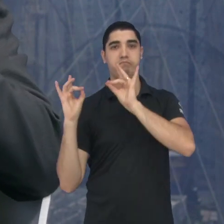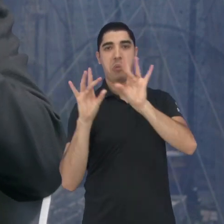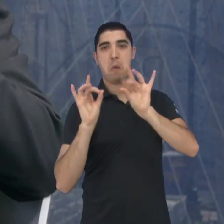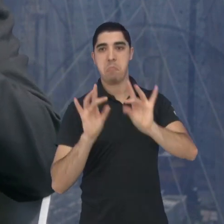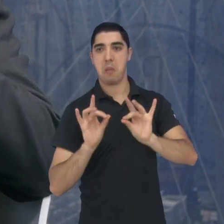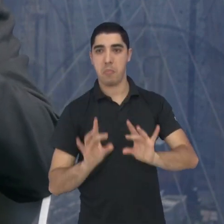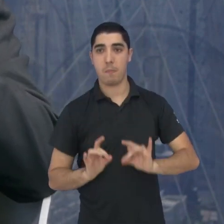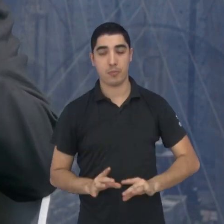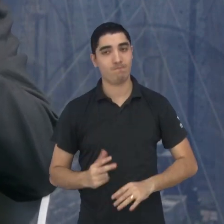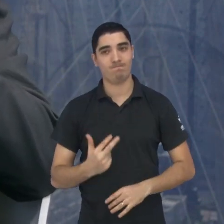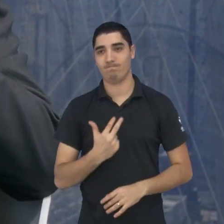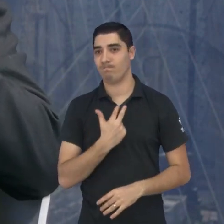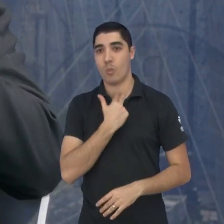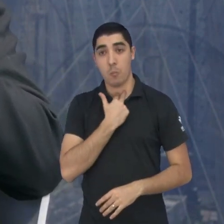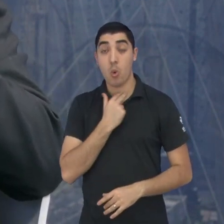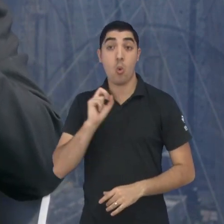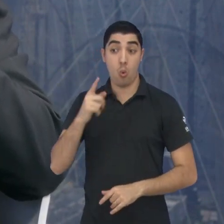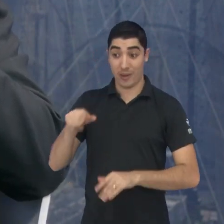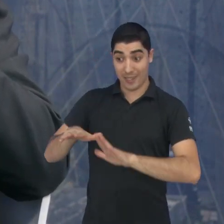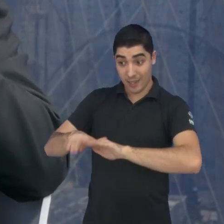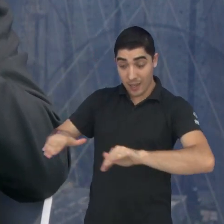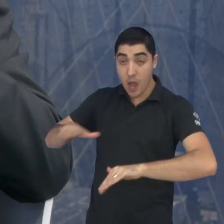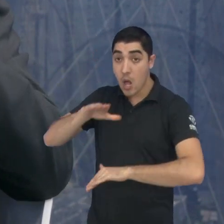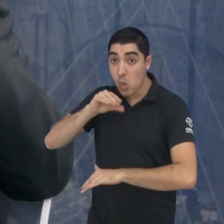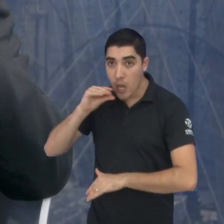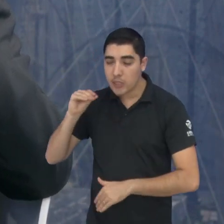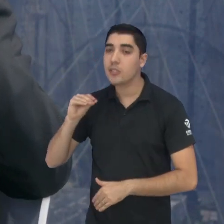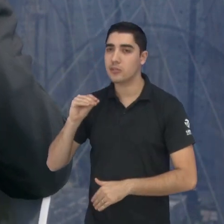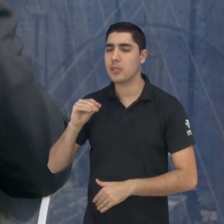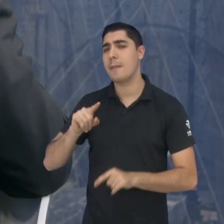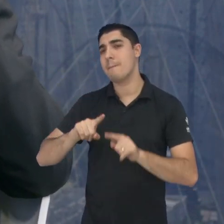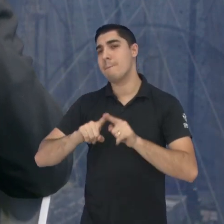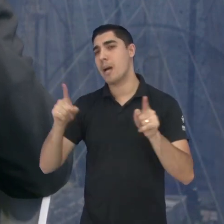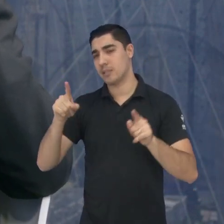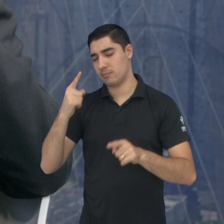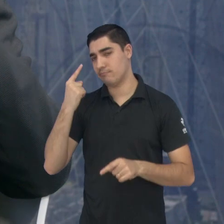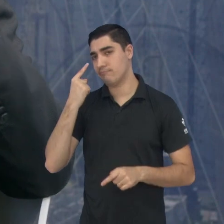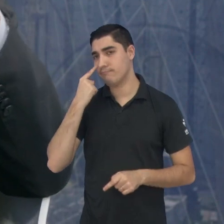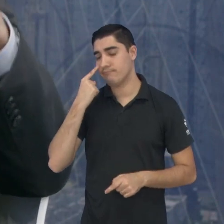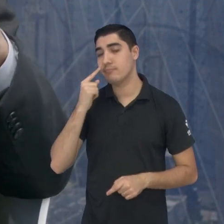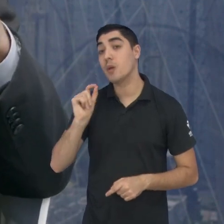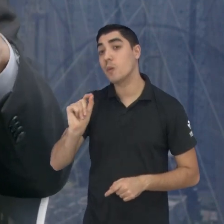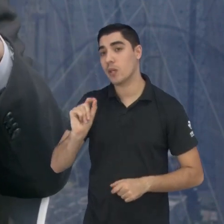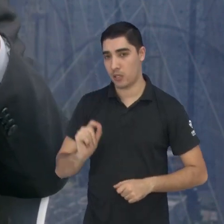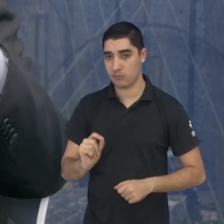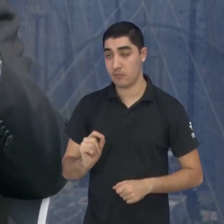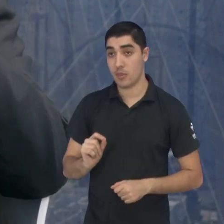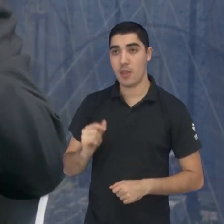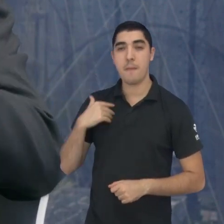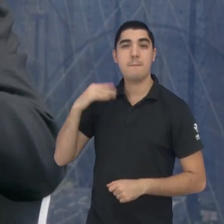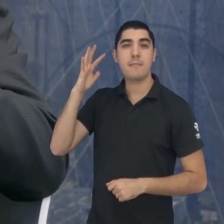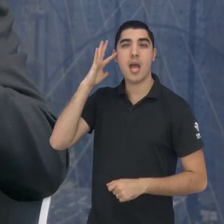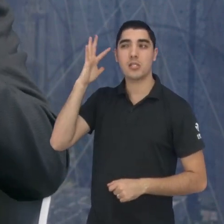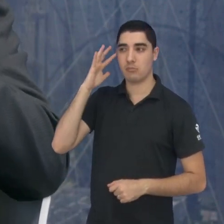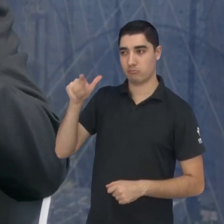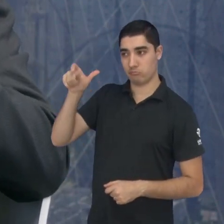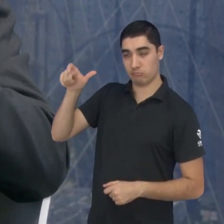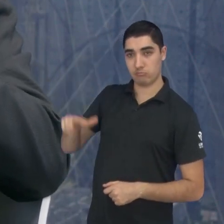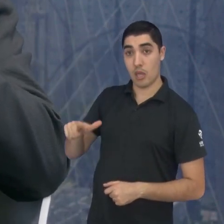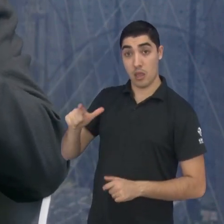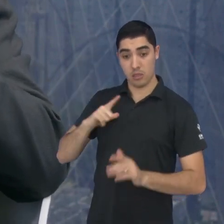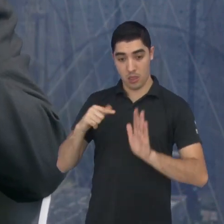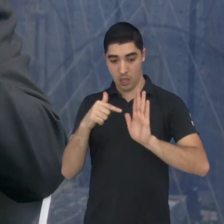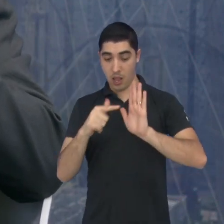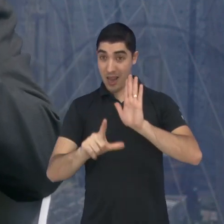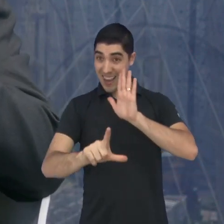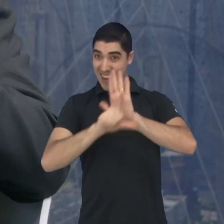a exposição de imagens de crianças e adolescentes na internet. Mas veja, a criação de uma figura criminosa colocada no Código Penal